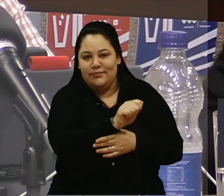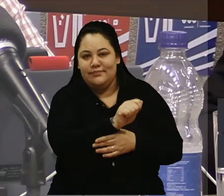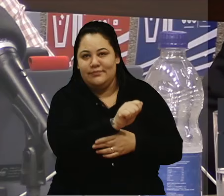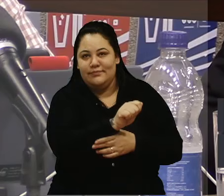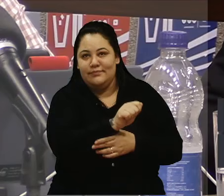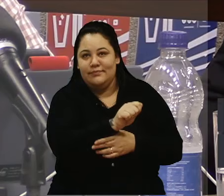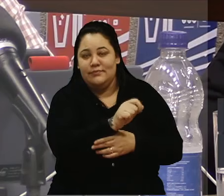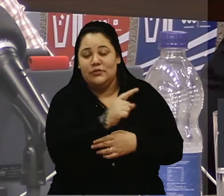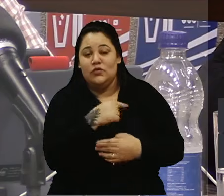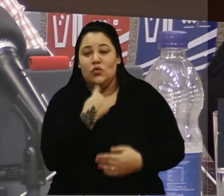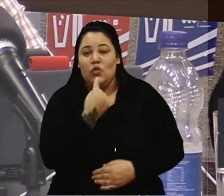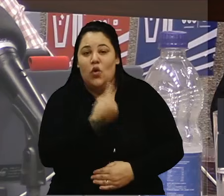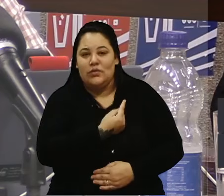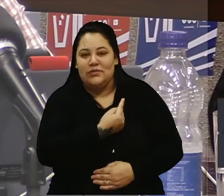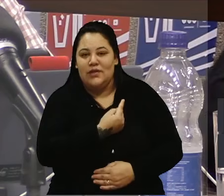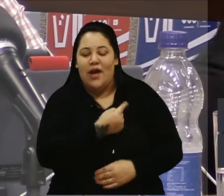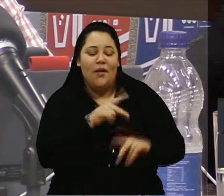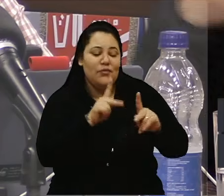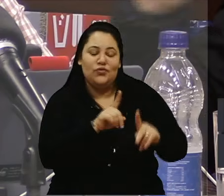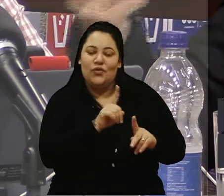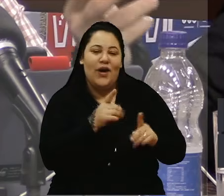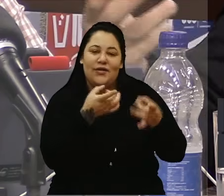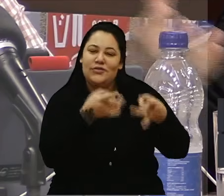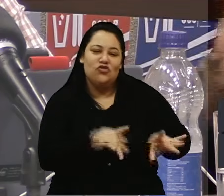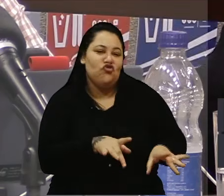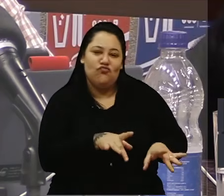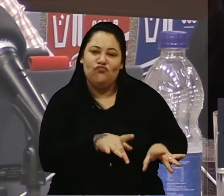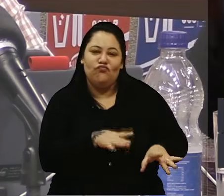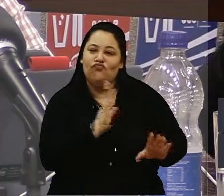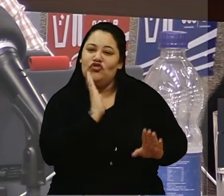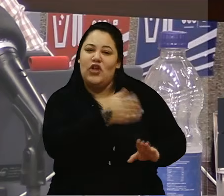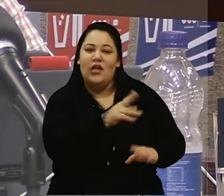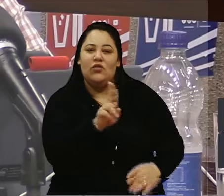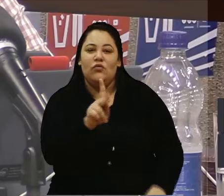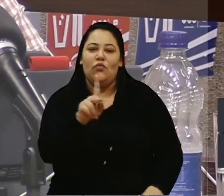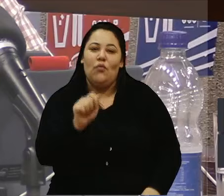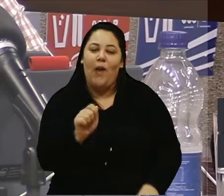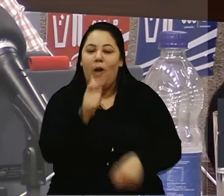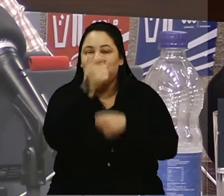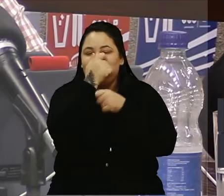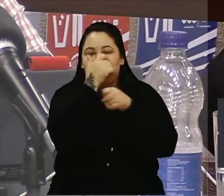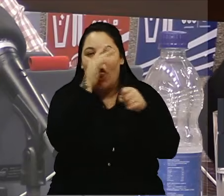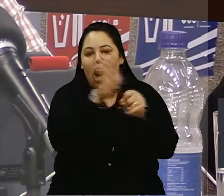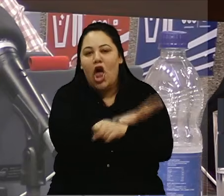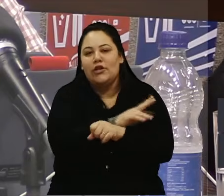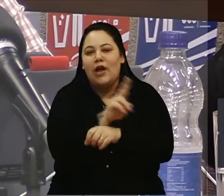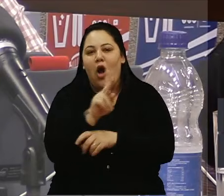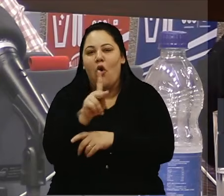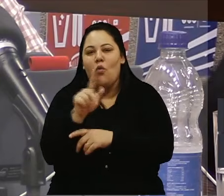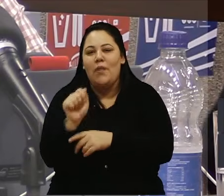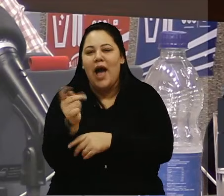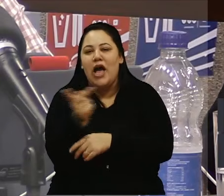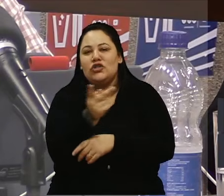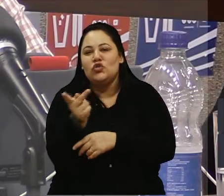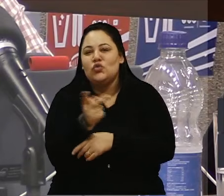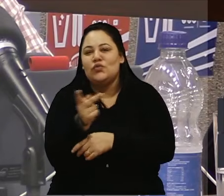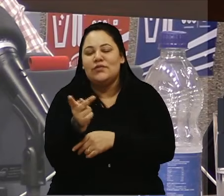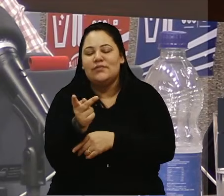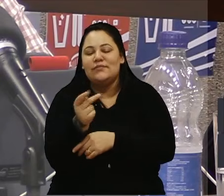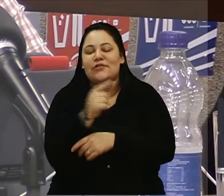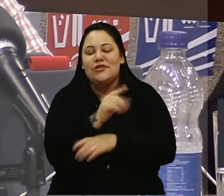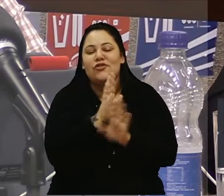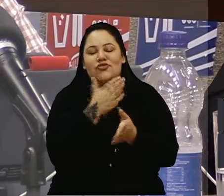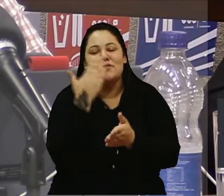modus operandi. As pessoas já nem procuram a UBS, já vão para a UPA. A UPA fica sobrecarregada e, mesmo eles fazendo das tripas o